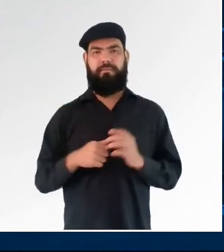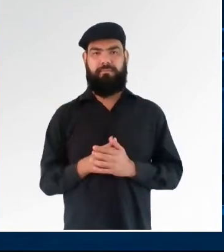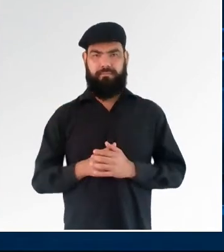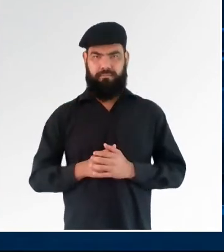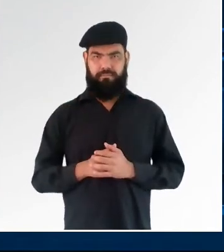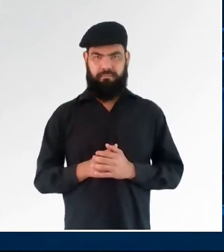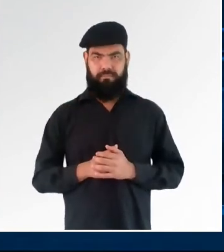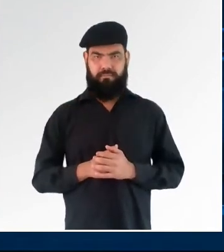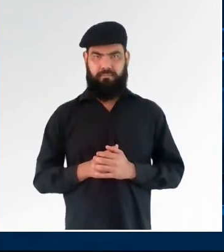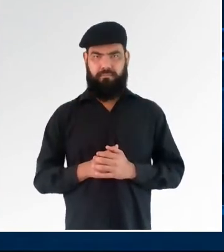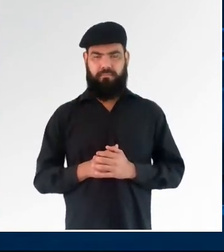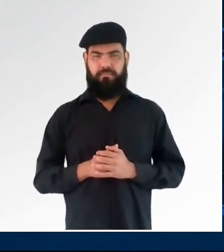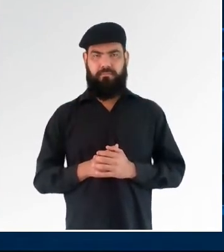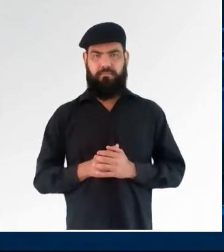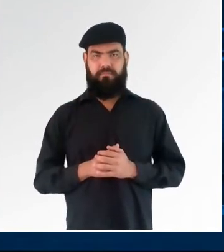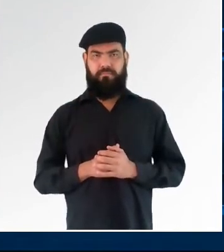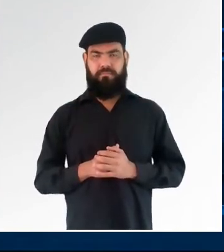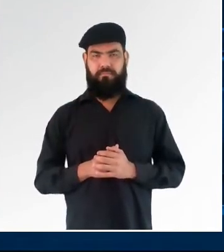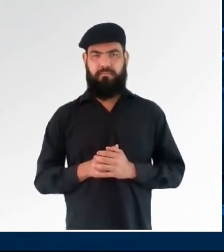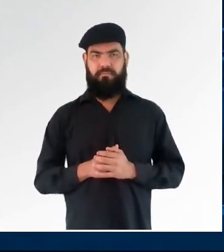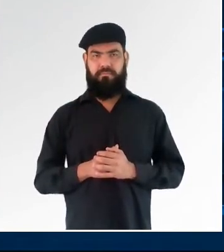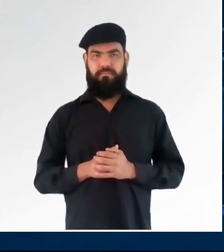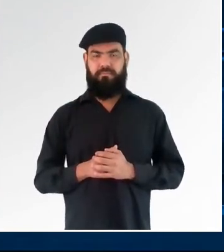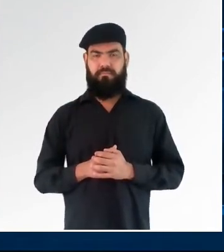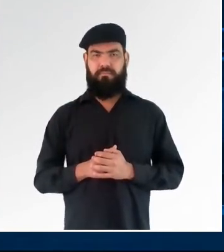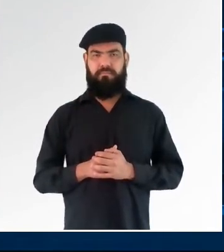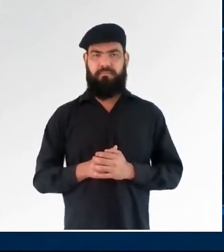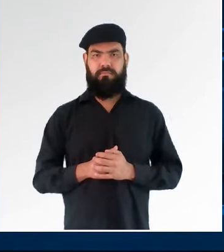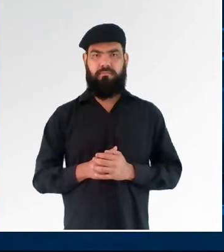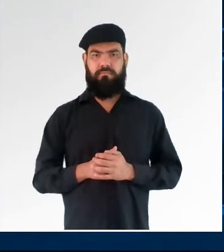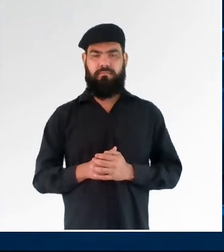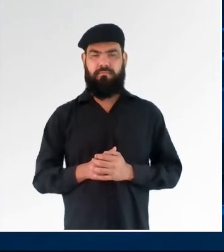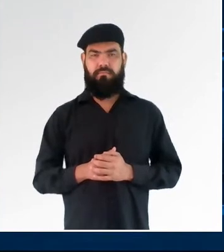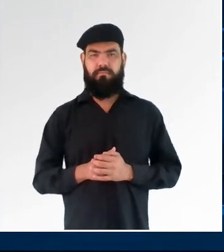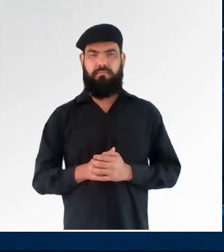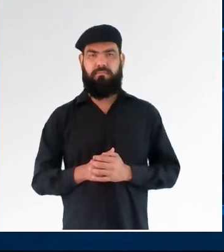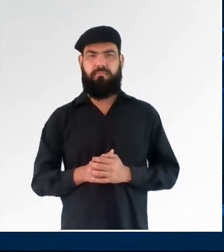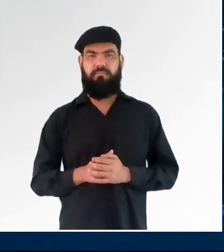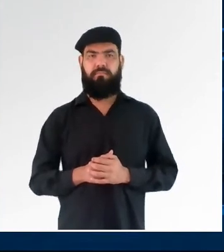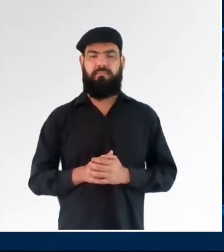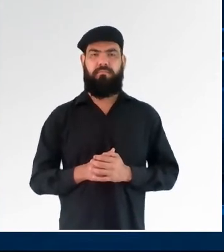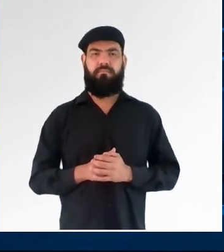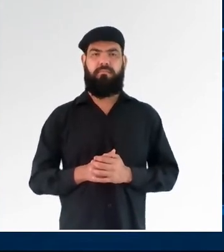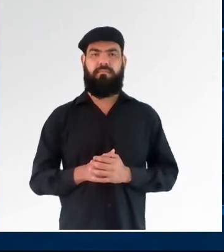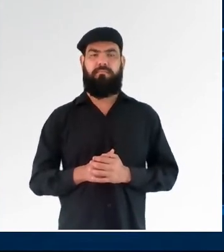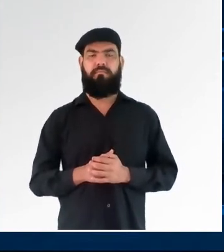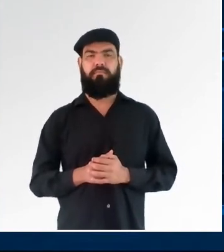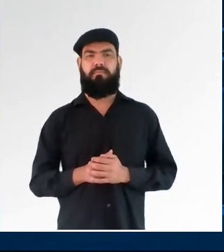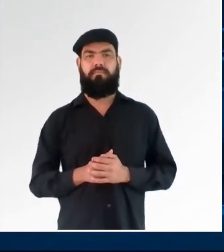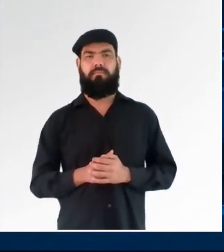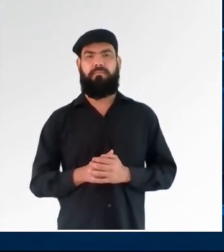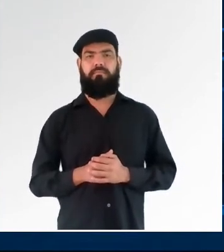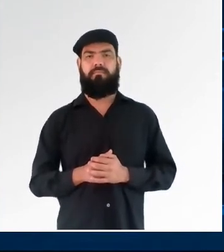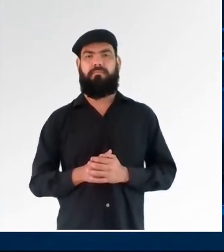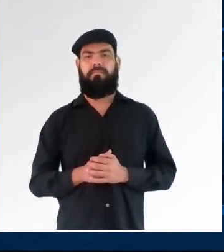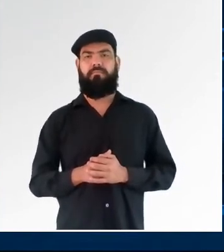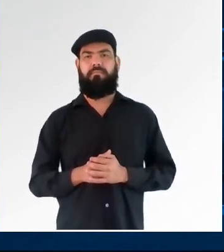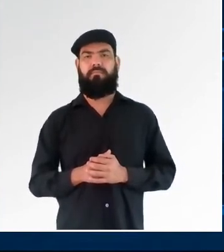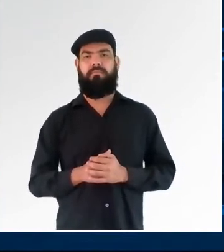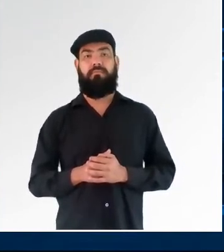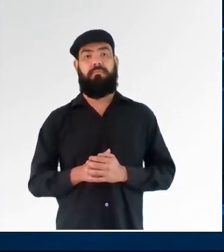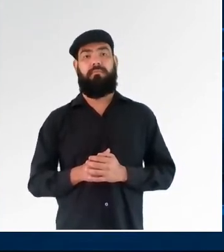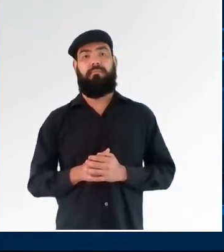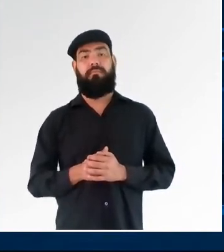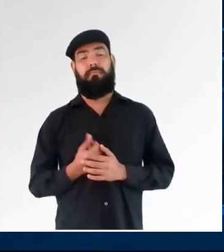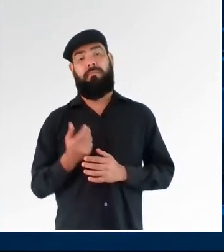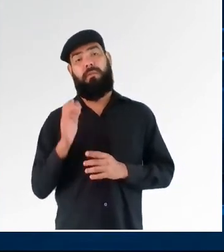falar. Né? Ele vai falar aqui que a DC, que quem conhece aí pode me dizer, que eu não sei,